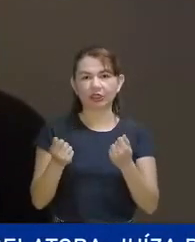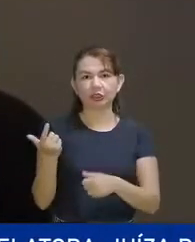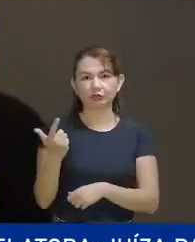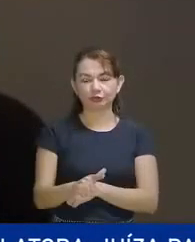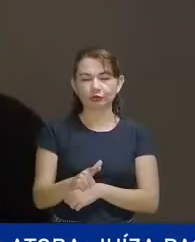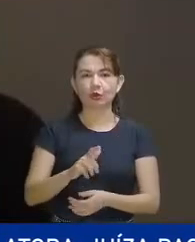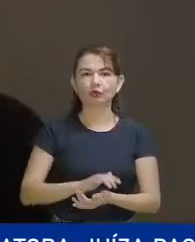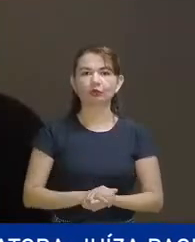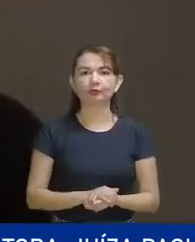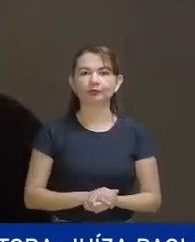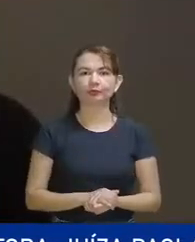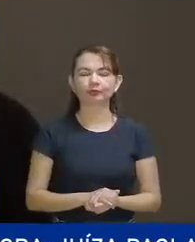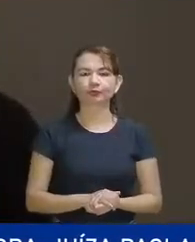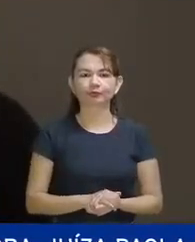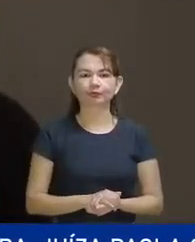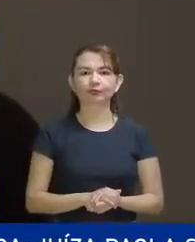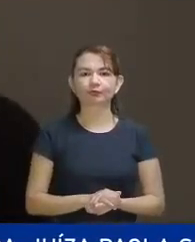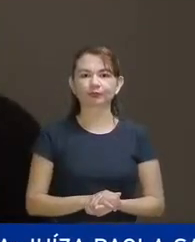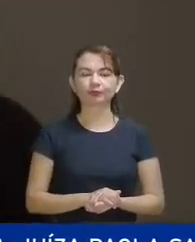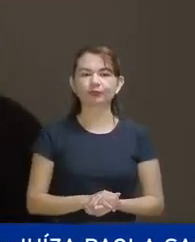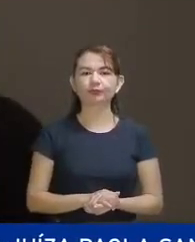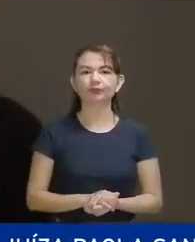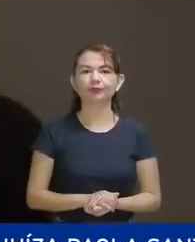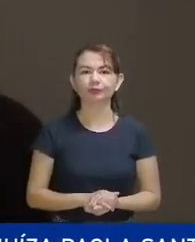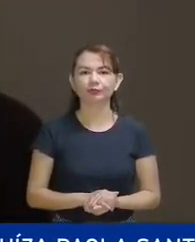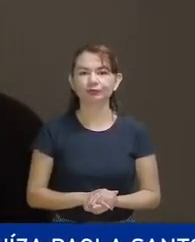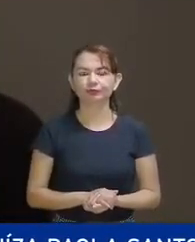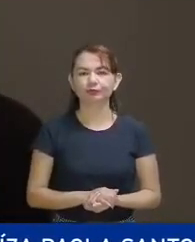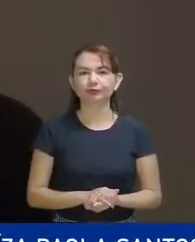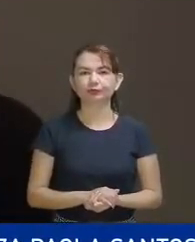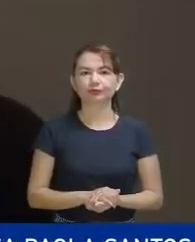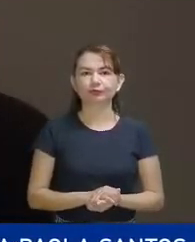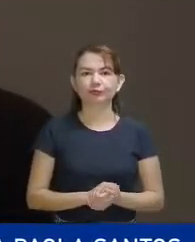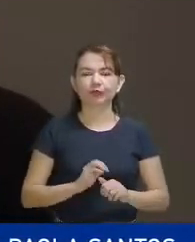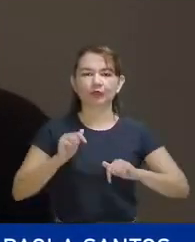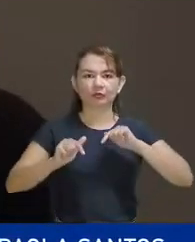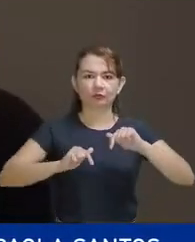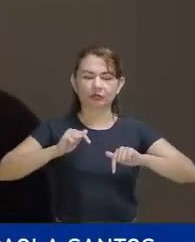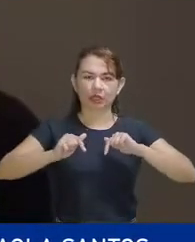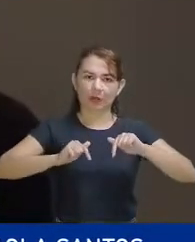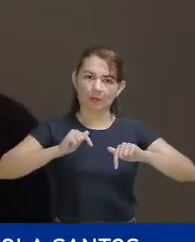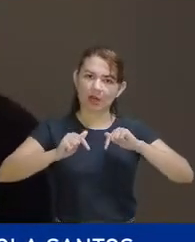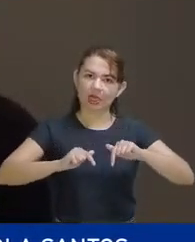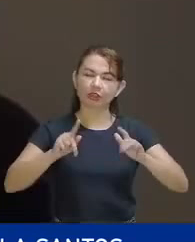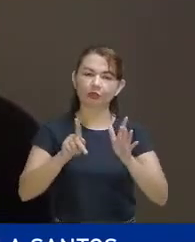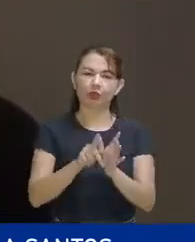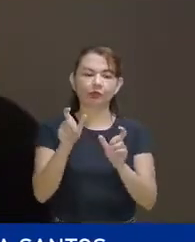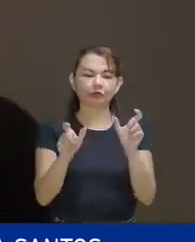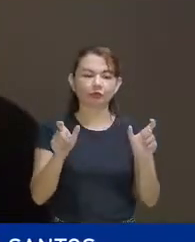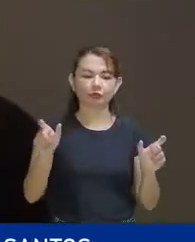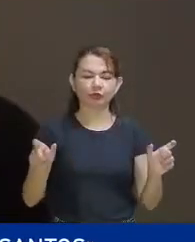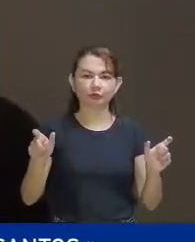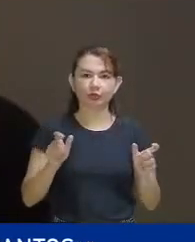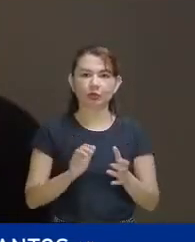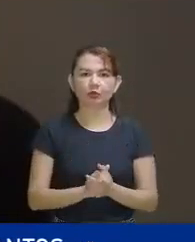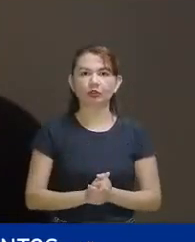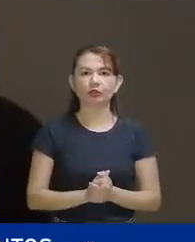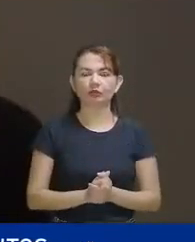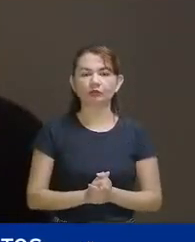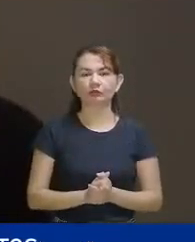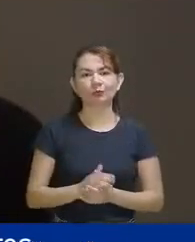contas eleitoral, no qual essa despesa efetuada com o serviço de militância, ela não teria sido